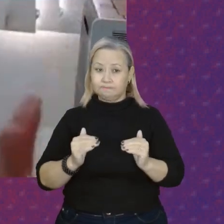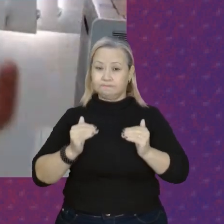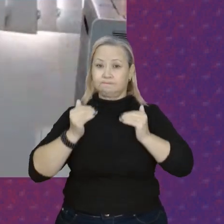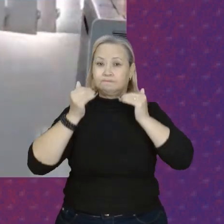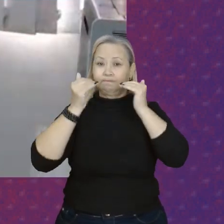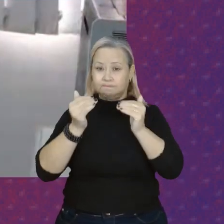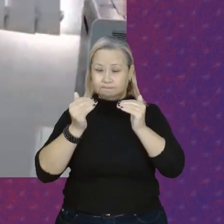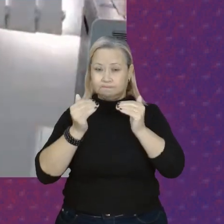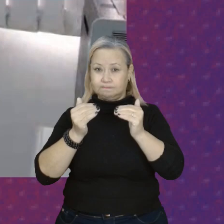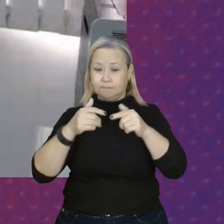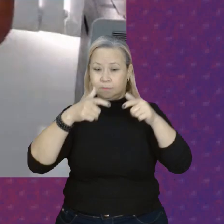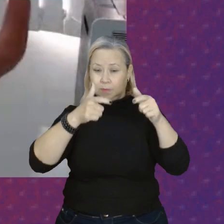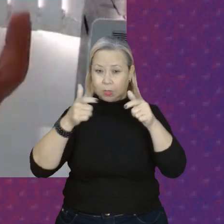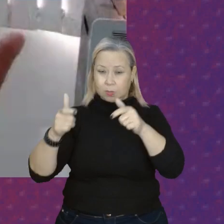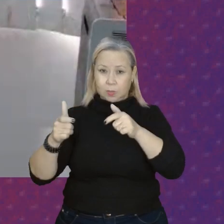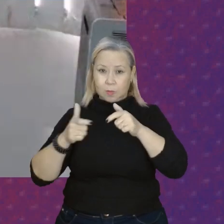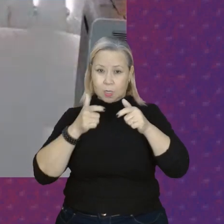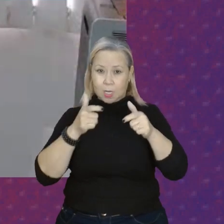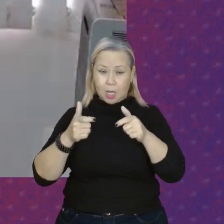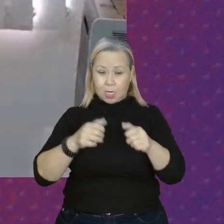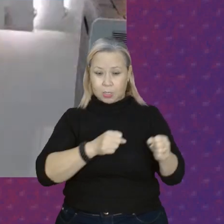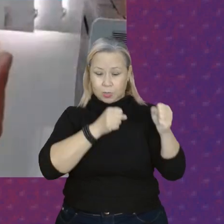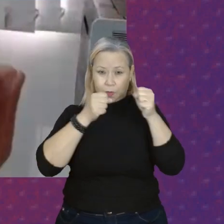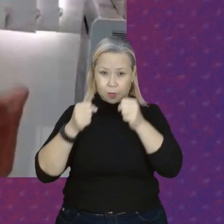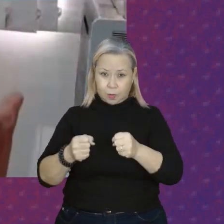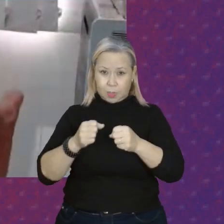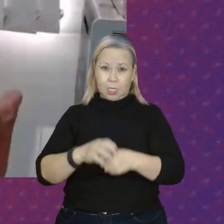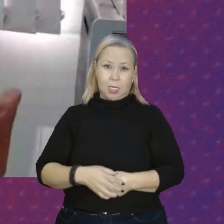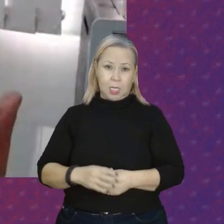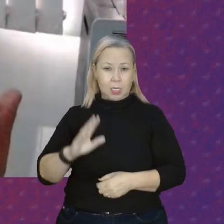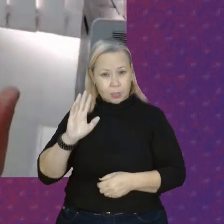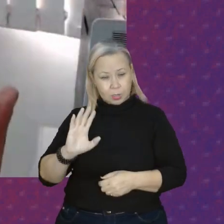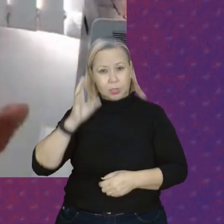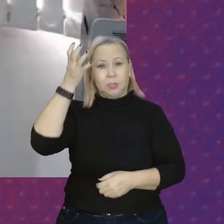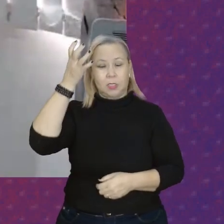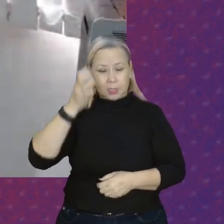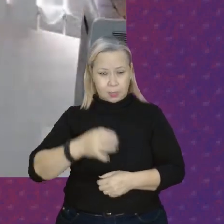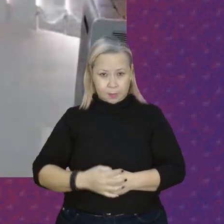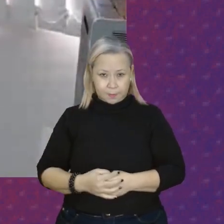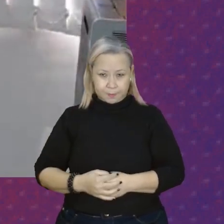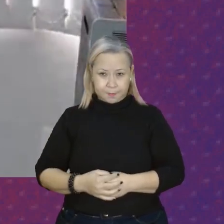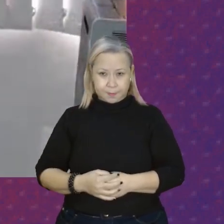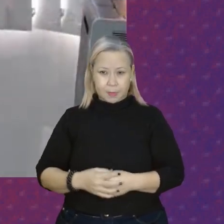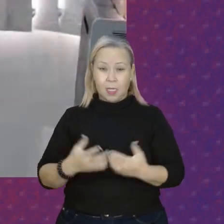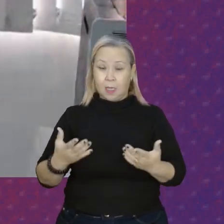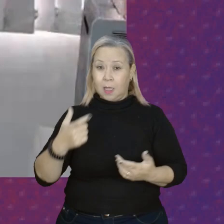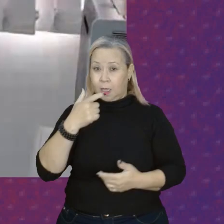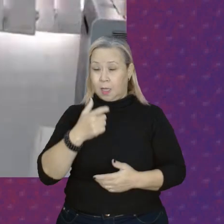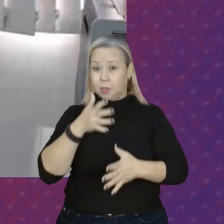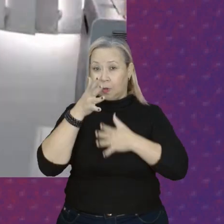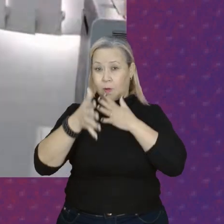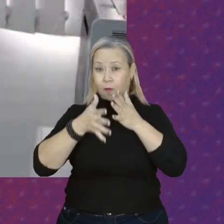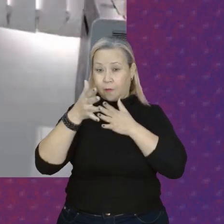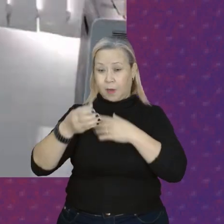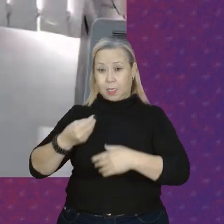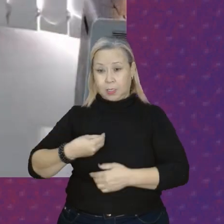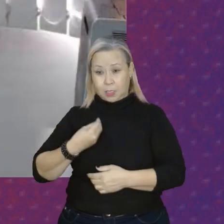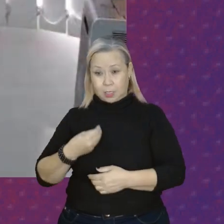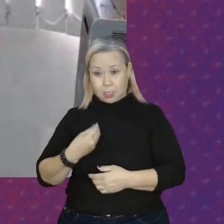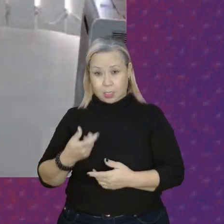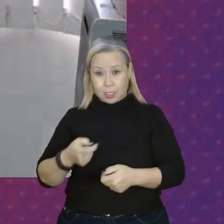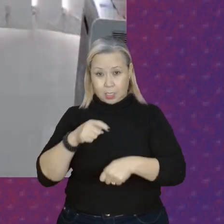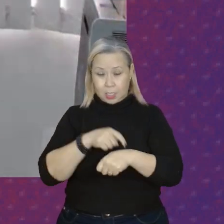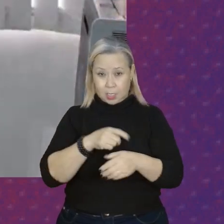nos espaços de poder e de tomada de decisão? E eu estou falando aqui, nesse primeiro momento